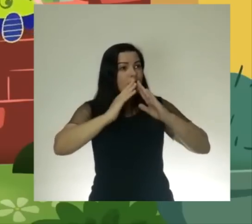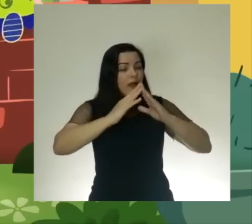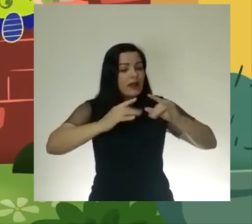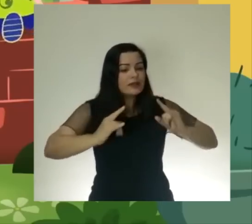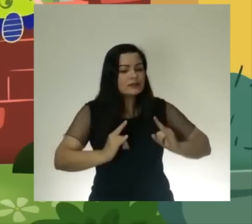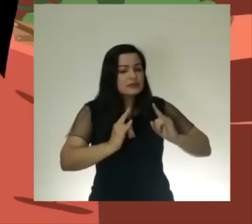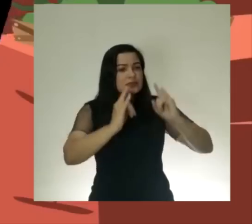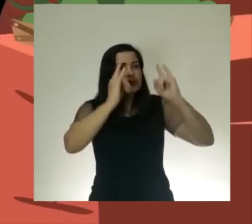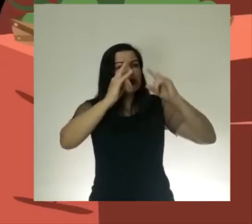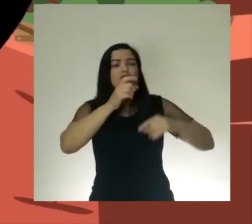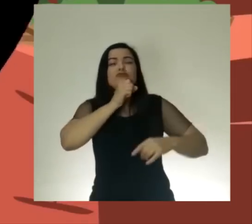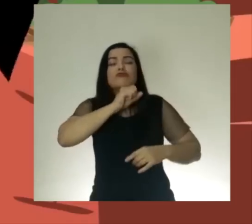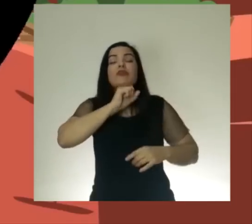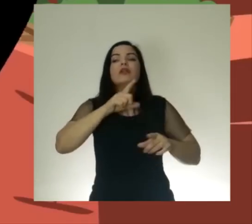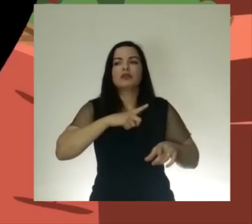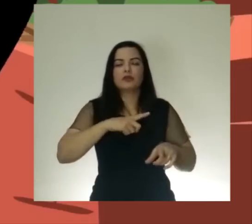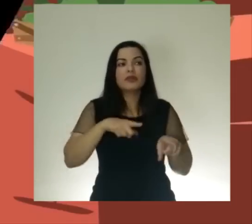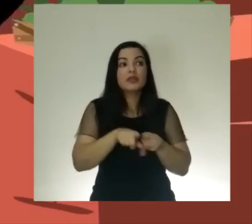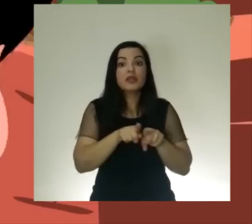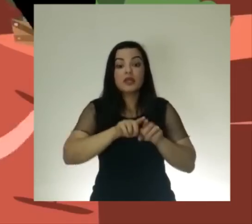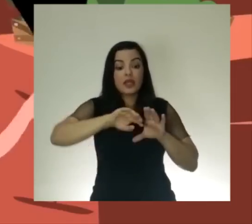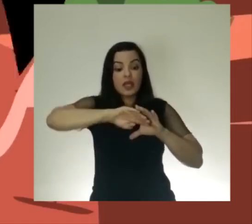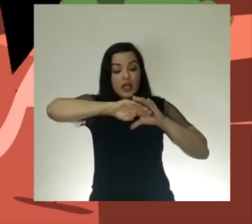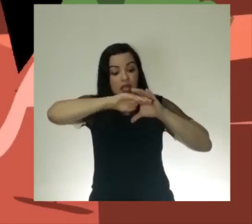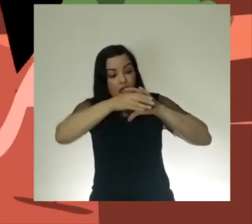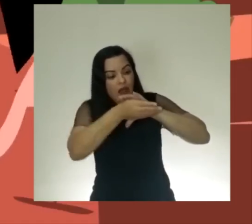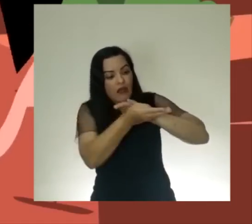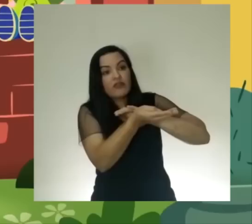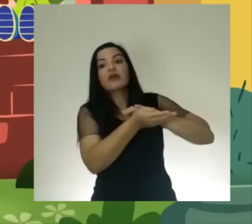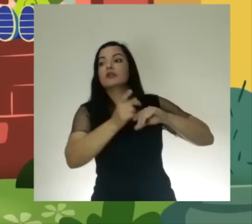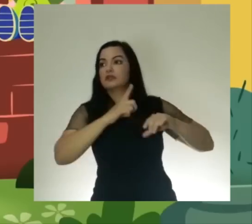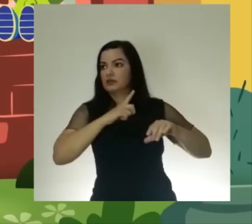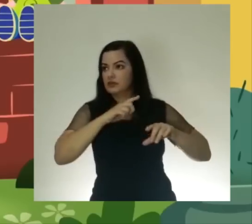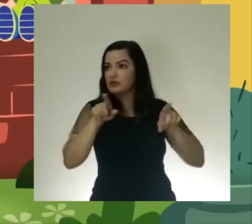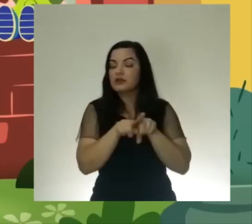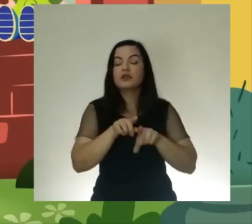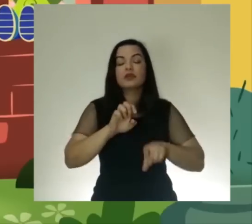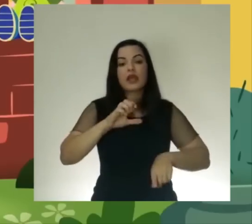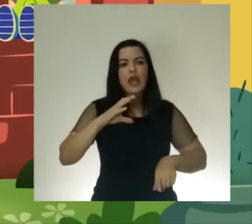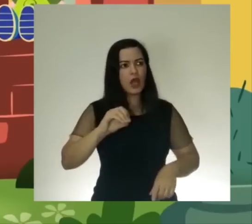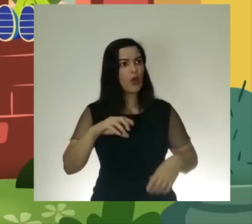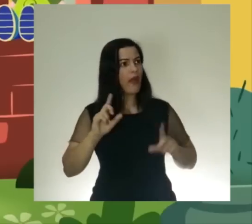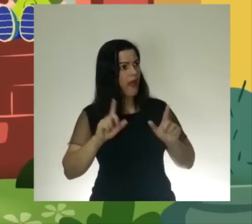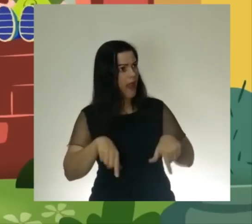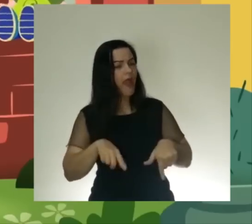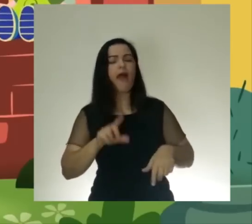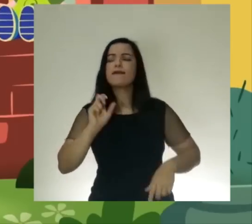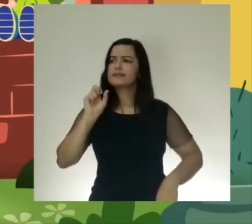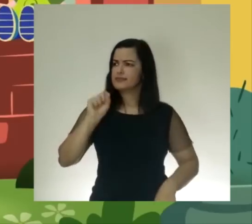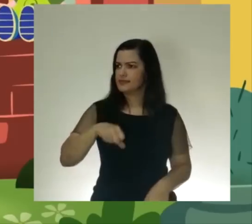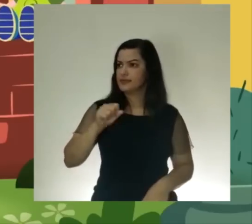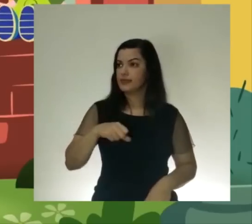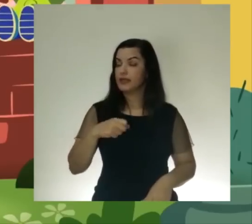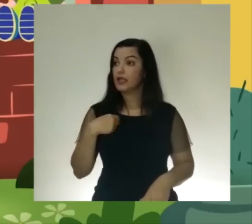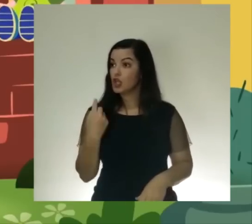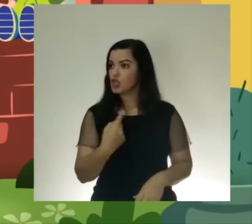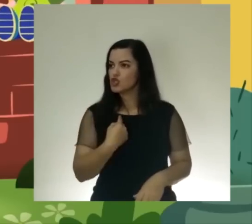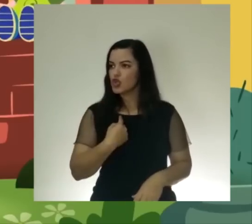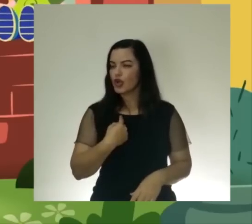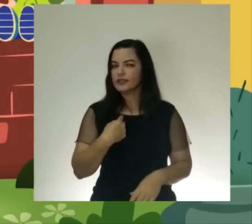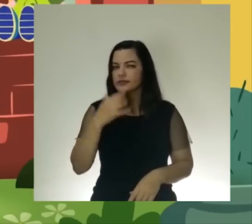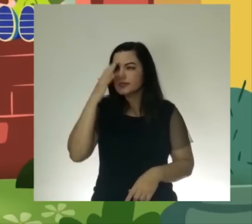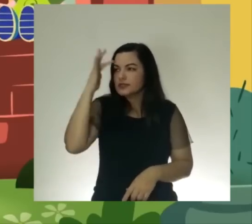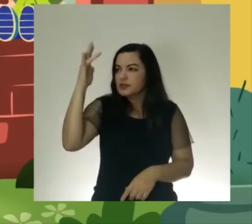eco. Cavernas? Sim, cavernas têm eco. Vamos fazer de conta que a gente era explorador